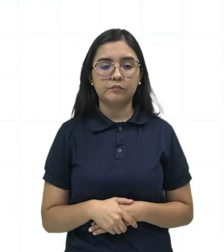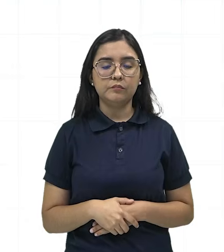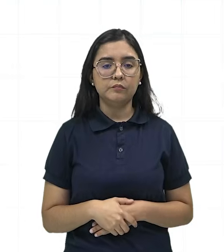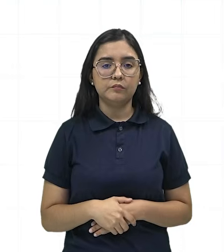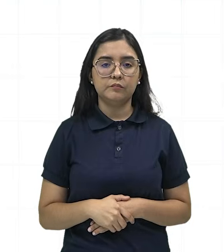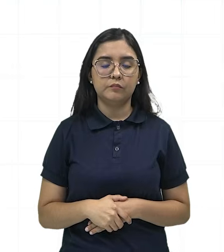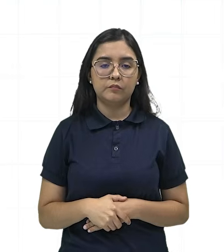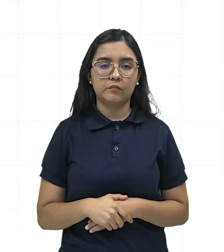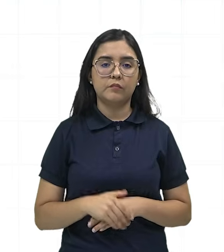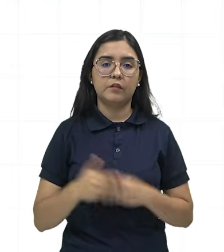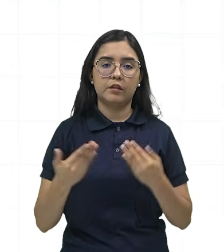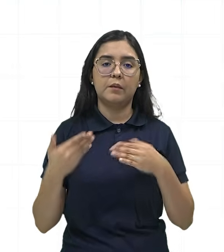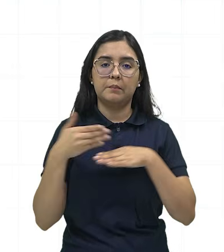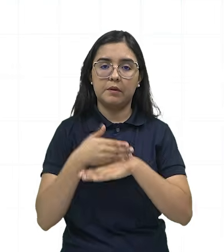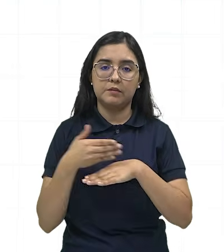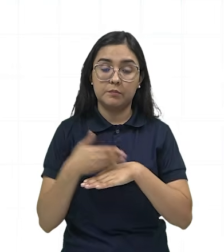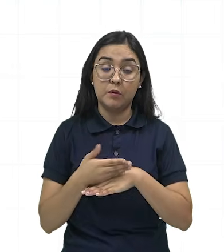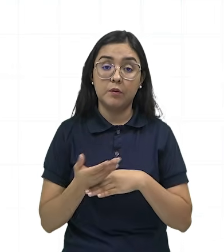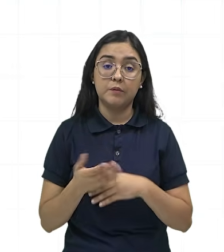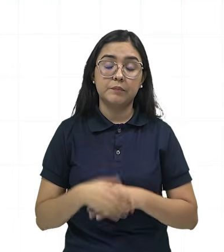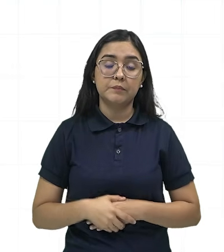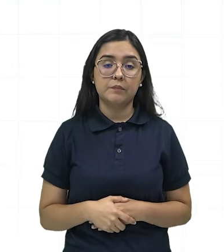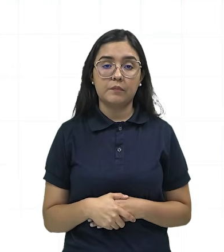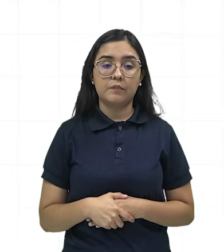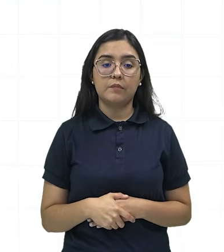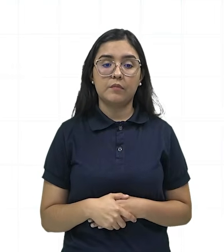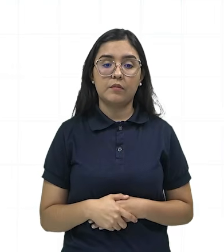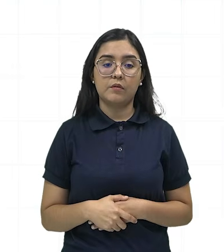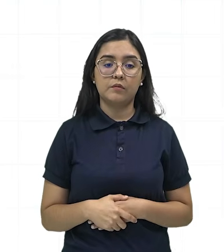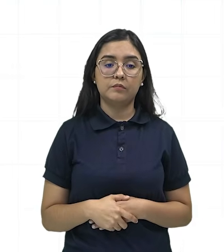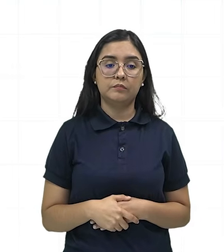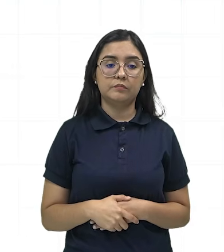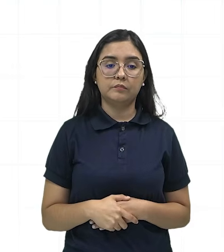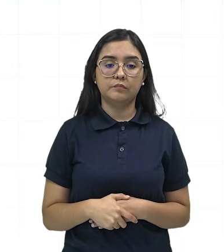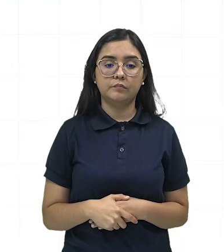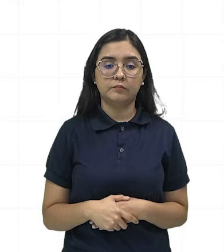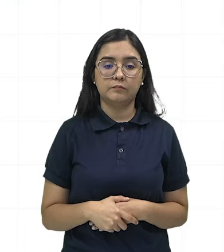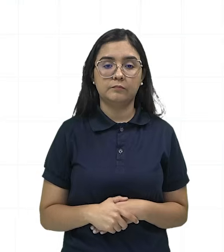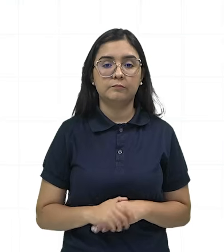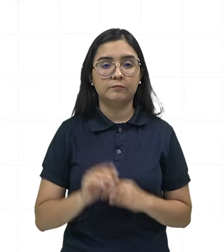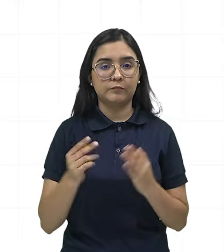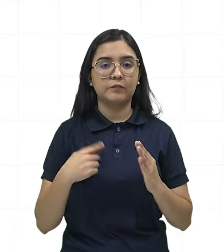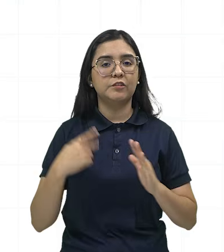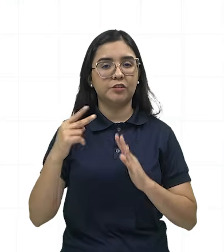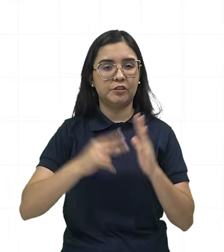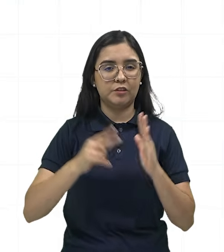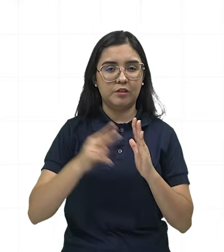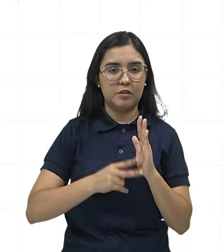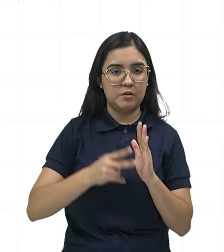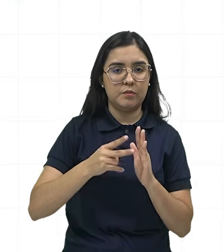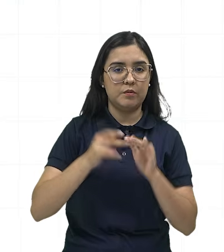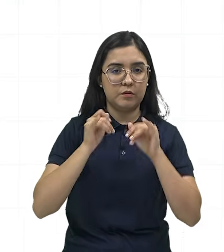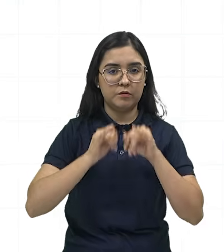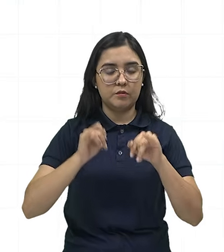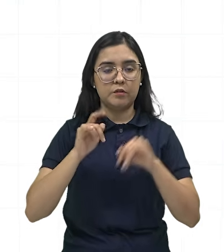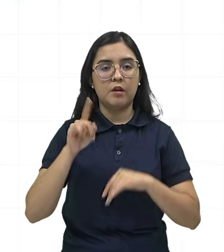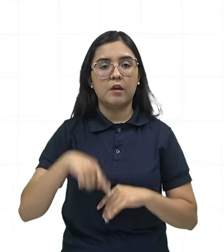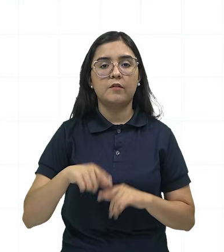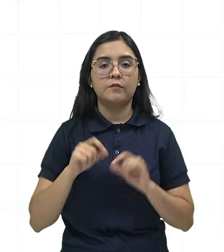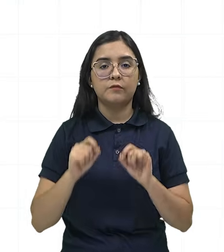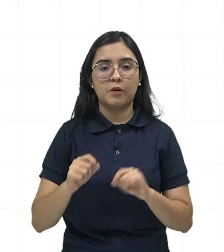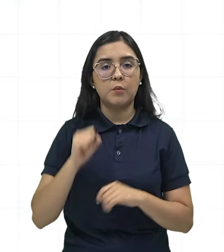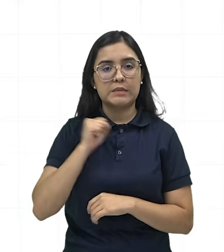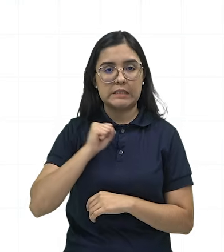que está envolvida, né, nesse fato. Então, no caso que a gente leu para vocês, a notícia foi um